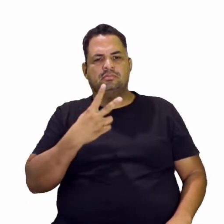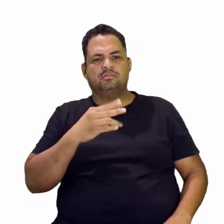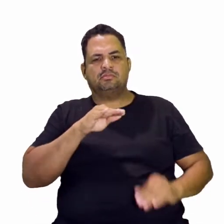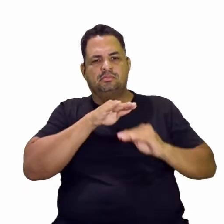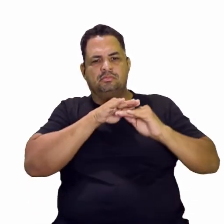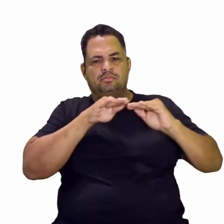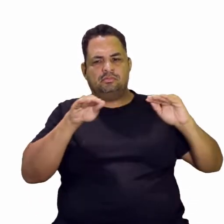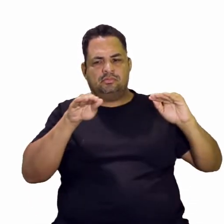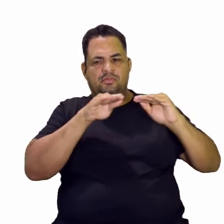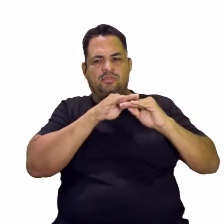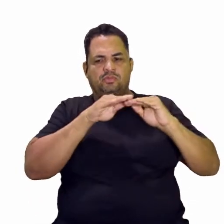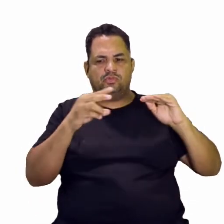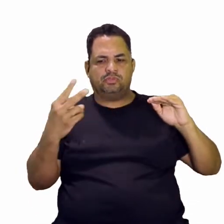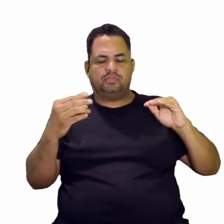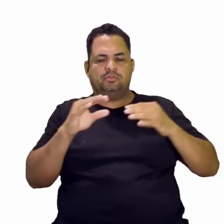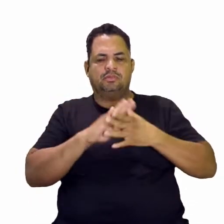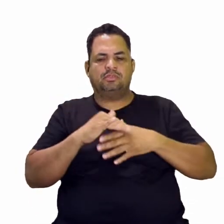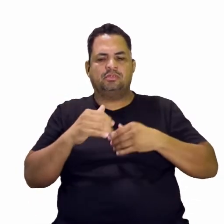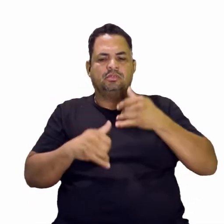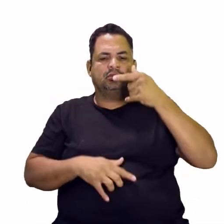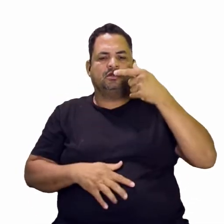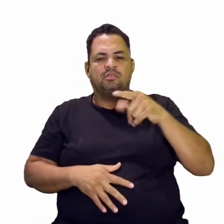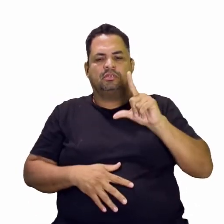de lipídios. Que tipo?